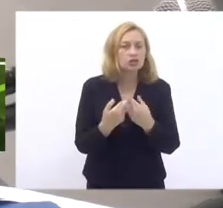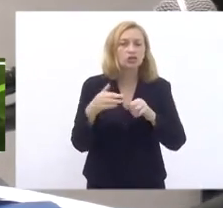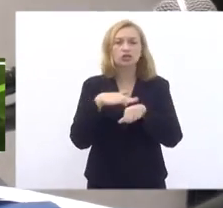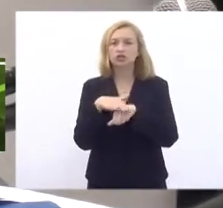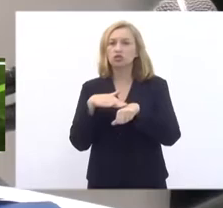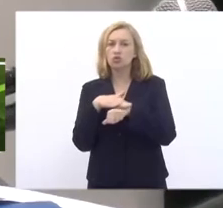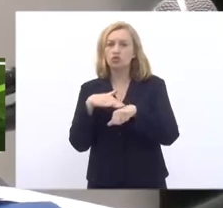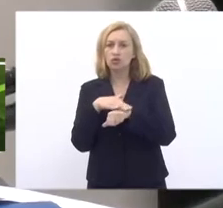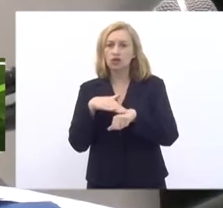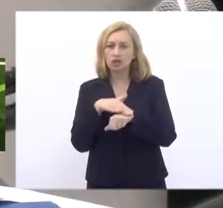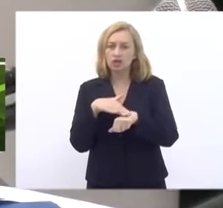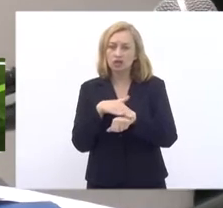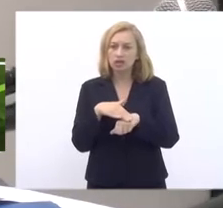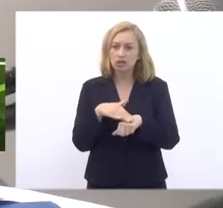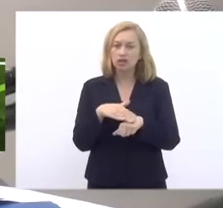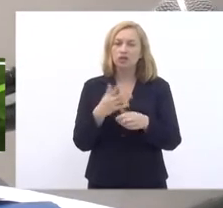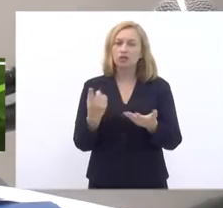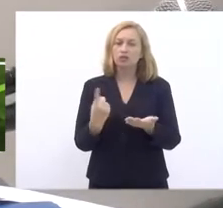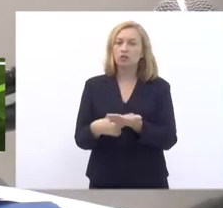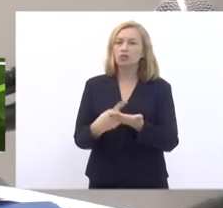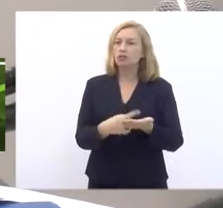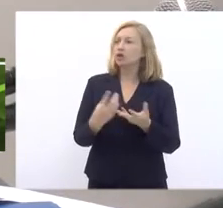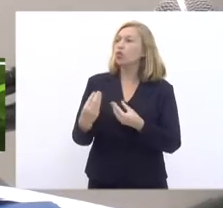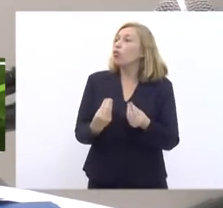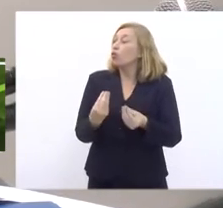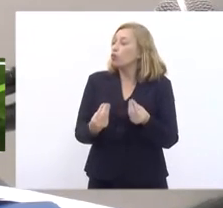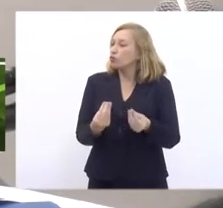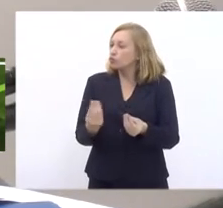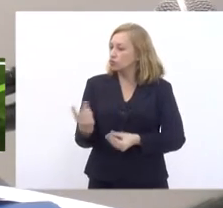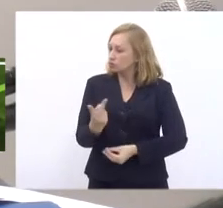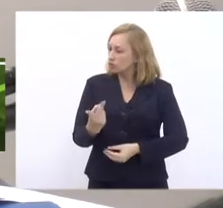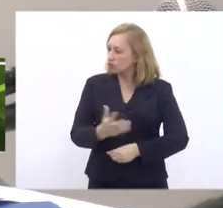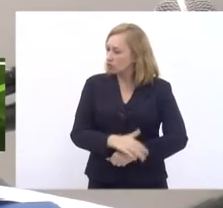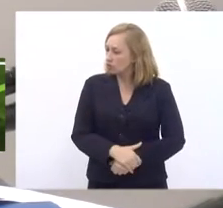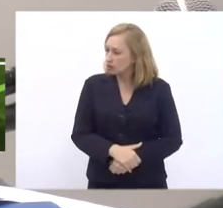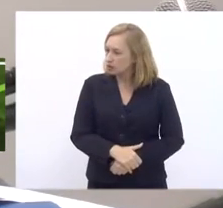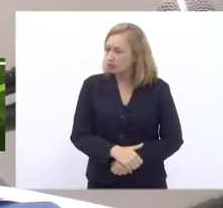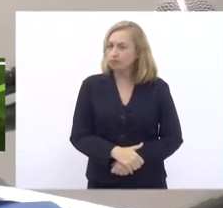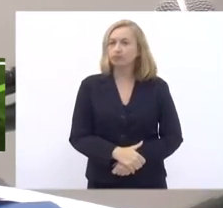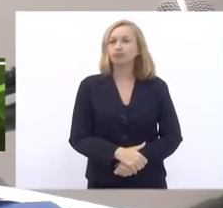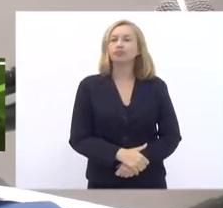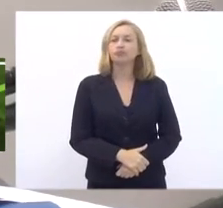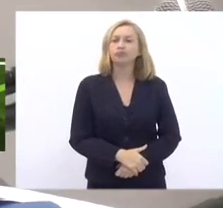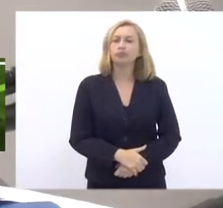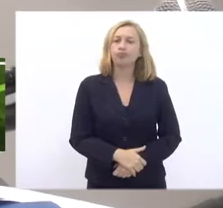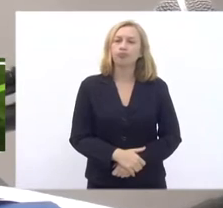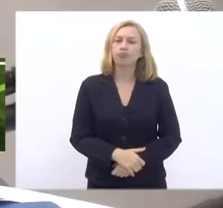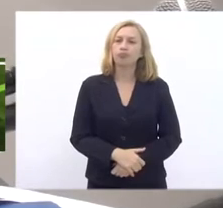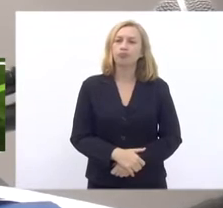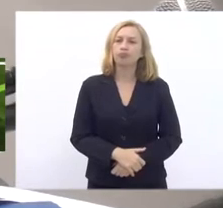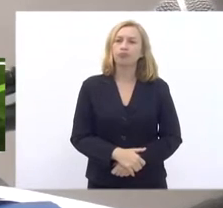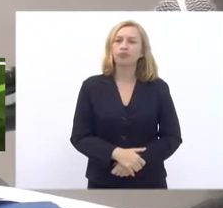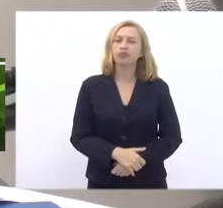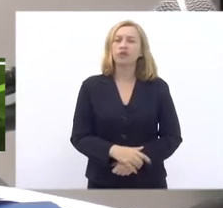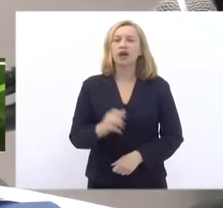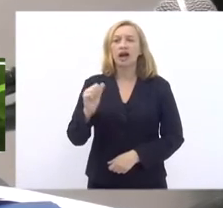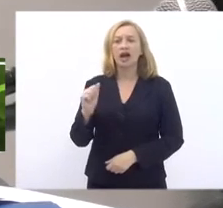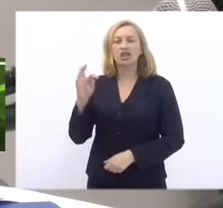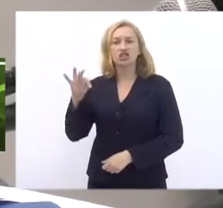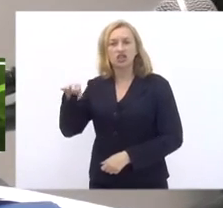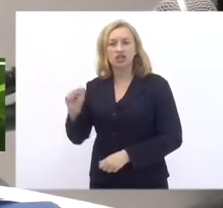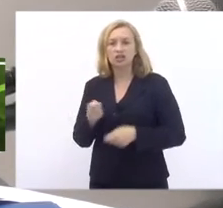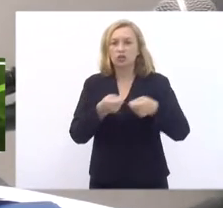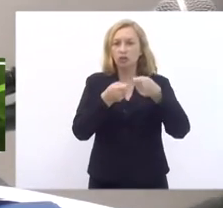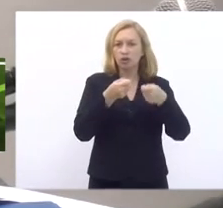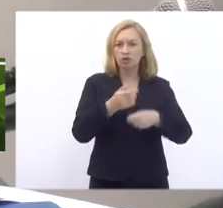conversas, das tentativas de pactuação entre as partes e tendo a agência como